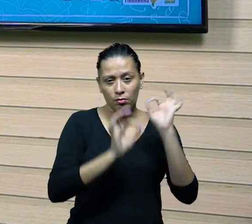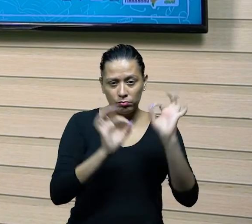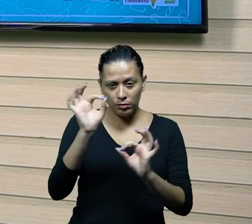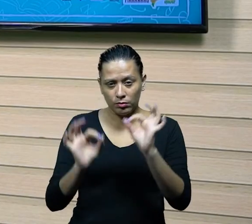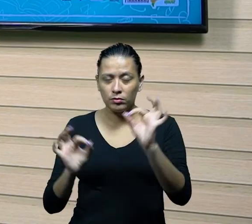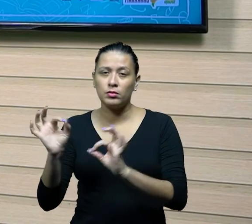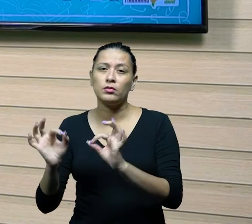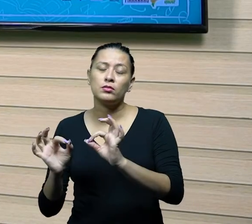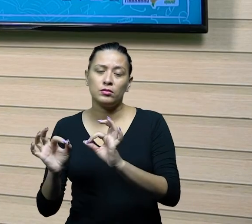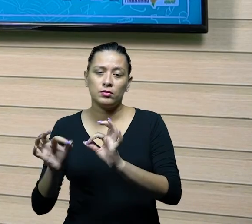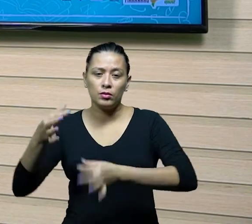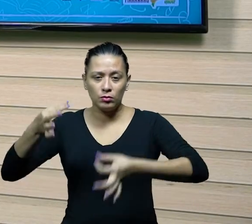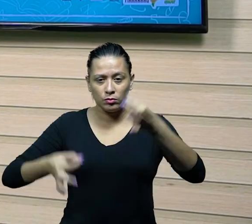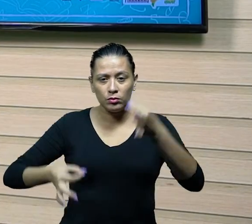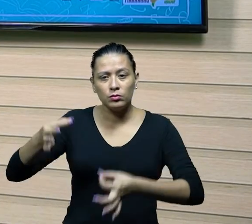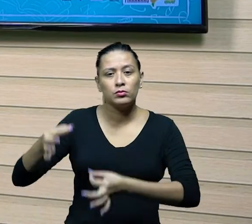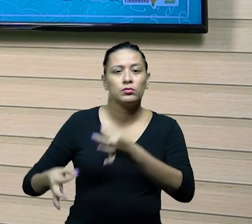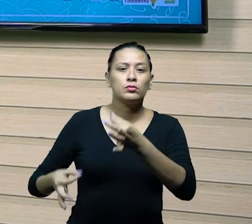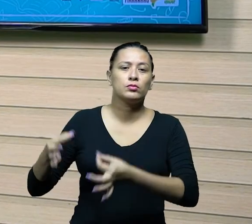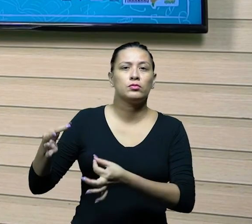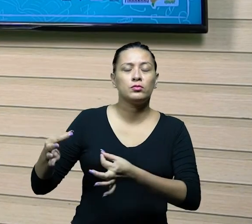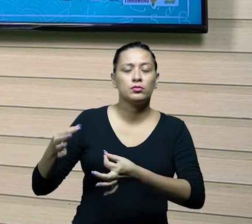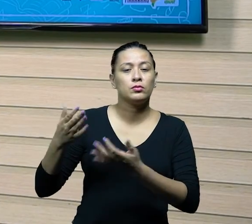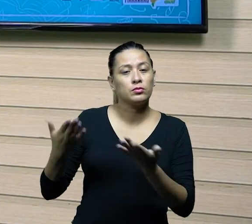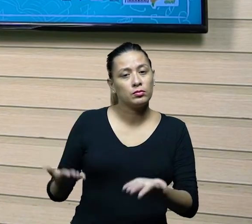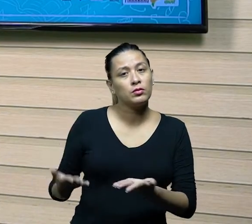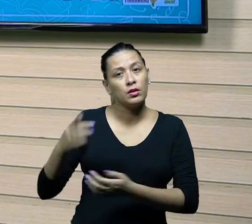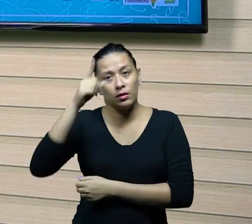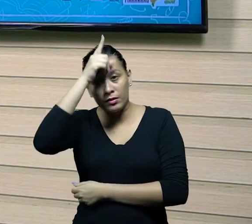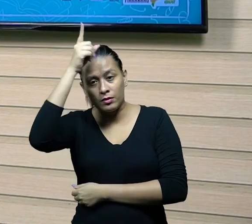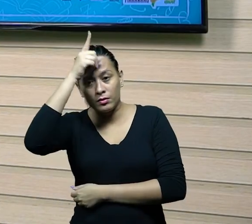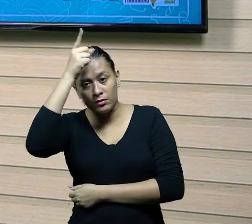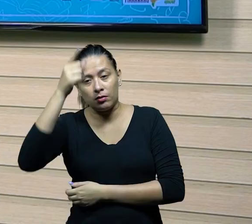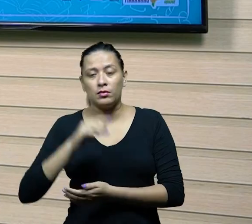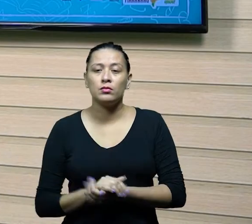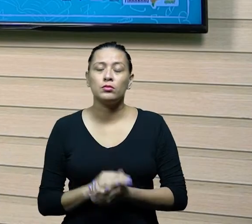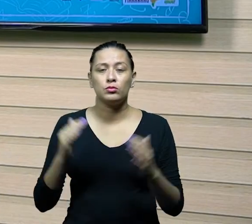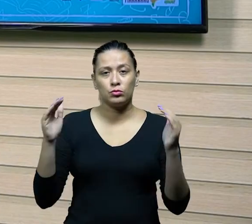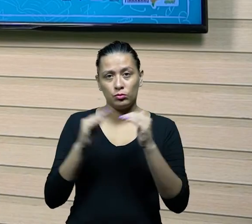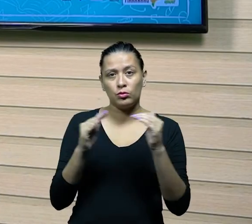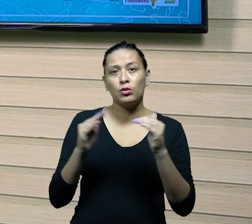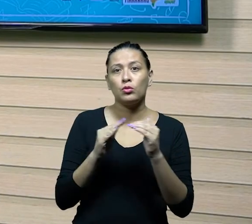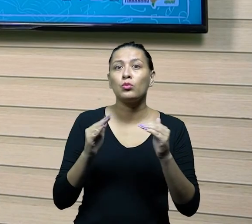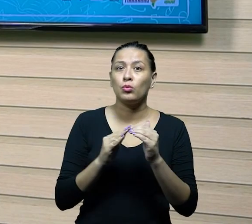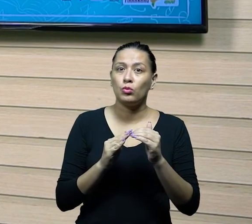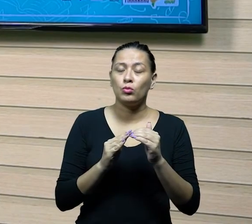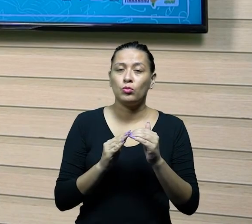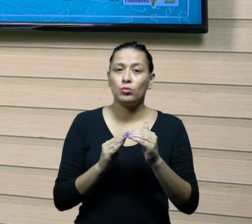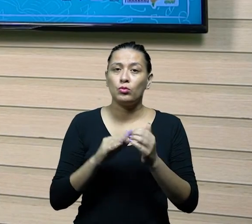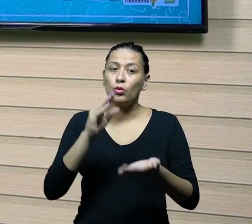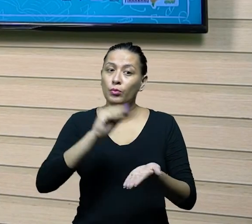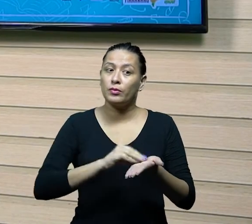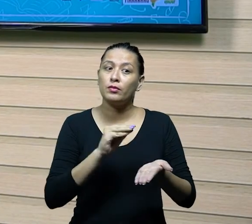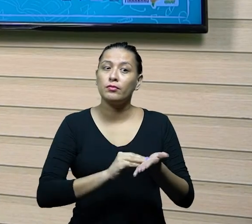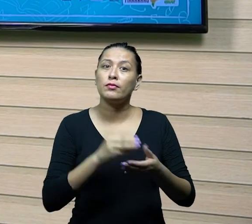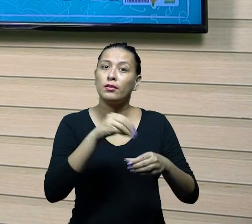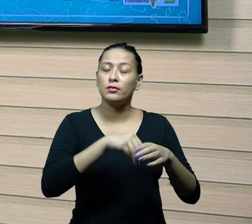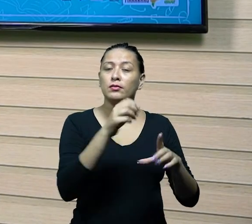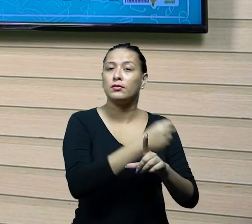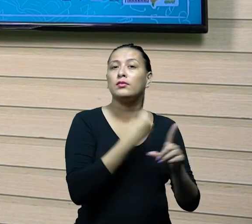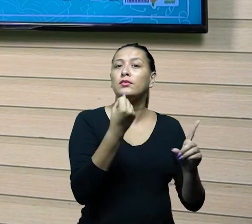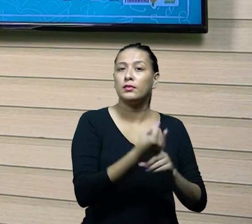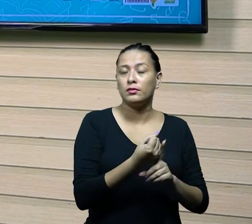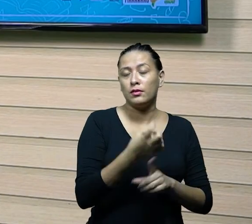ordenamento jurídico né aquele ordenamento jurídico ele ele é criado conforme os anseios da sociedade você